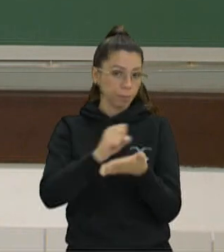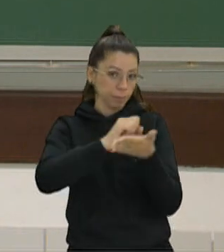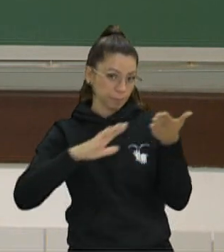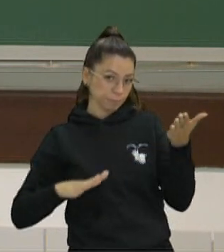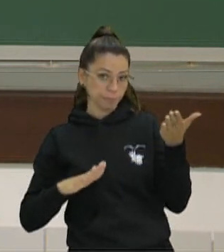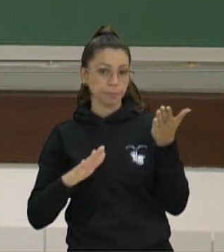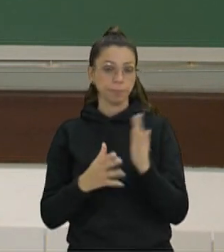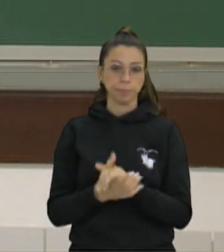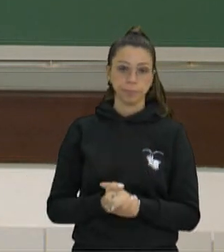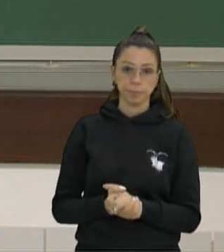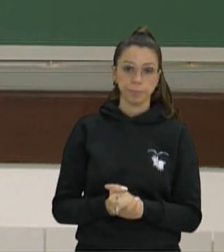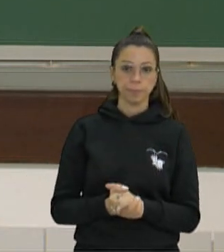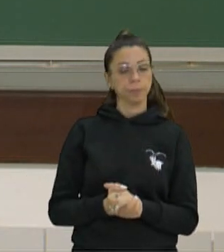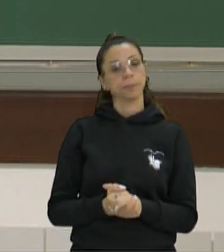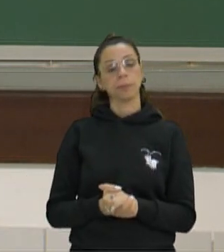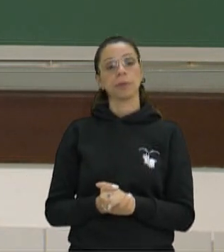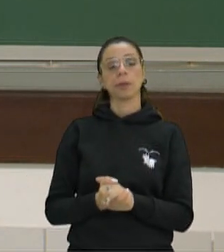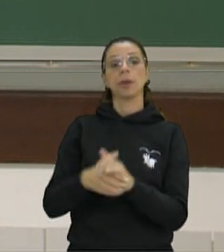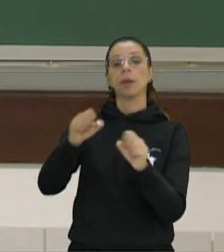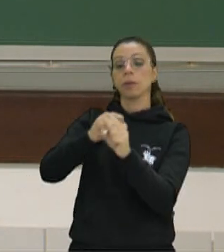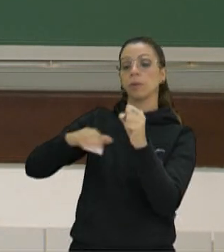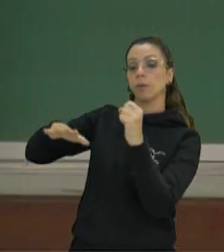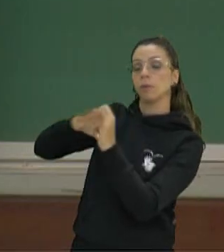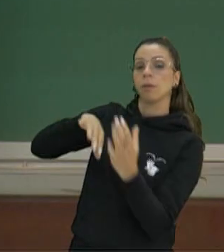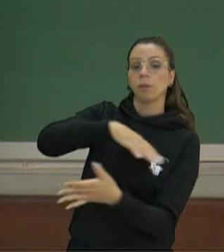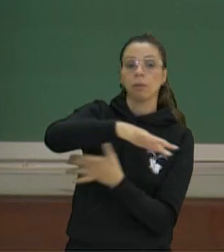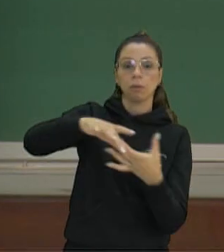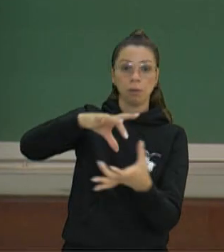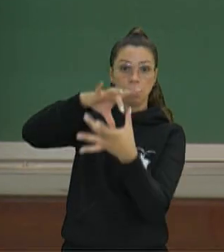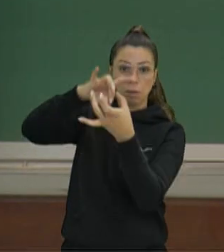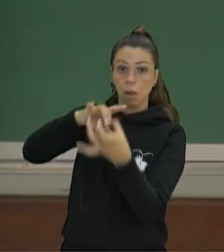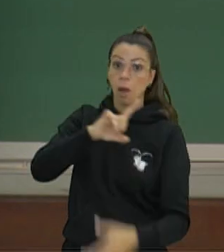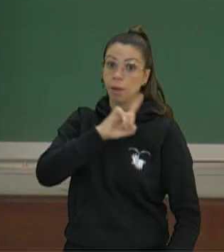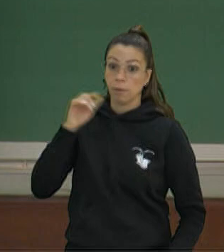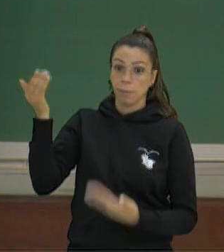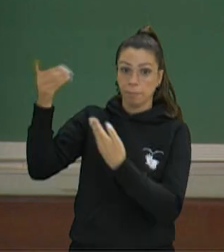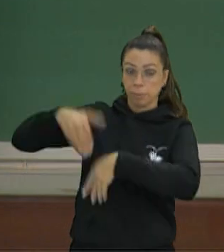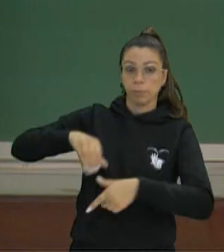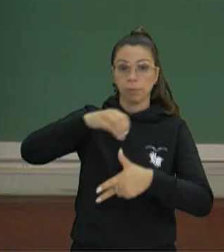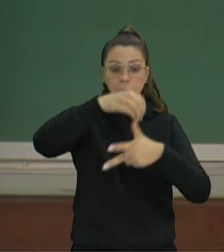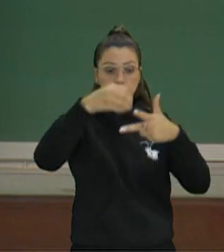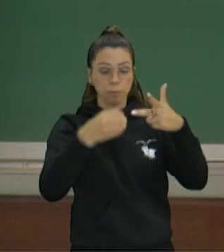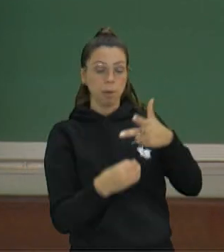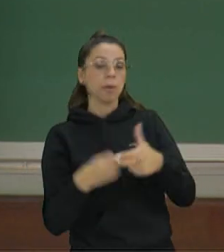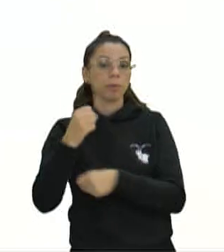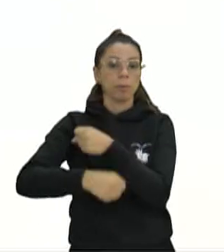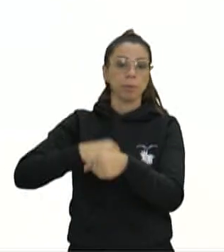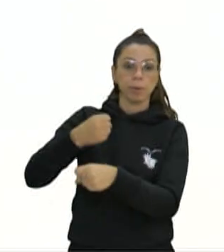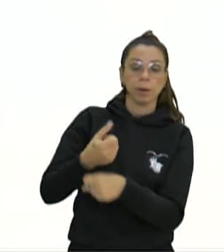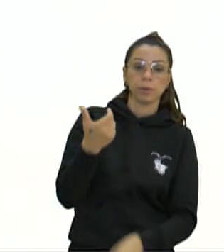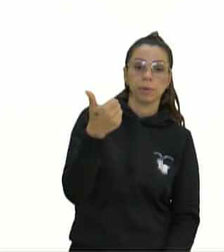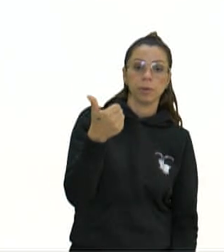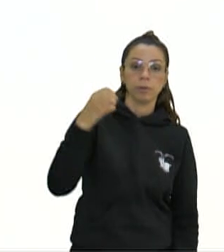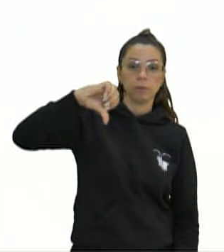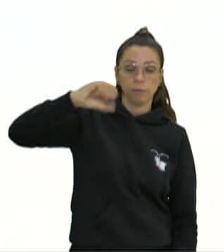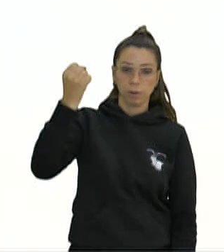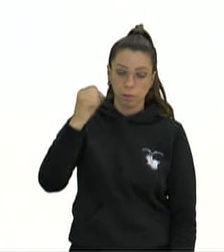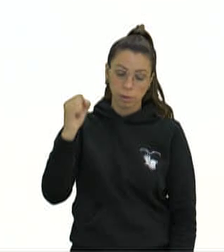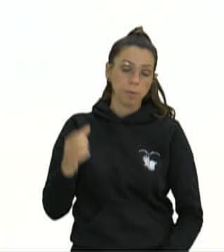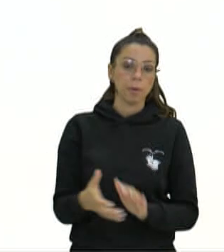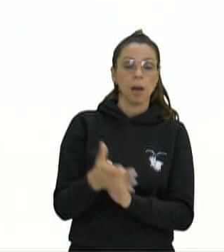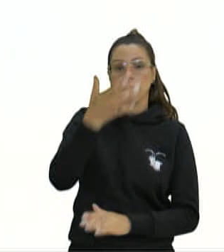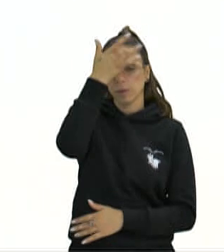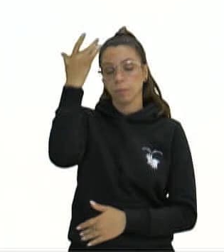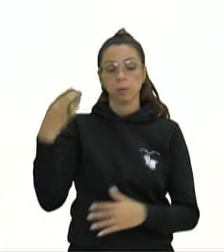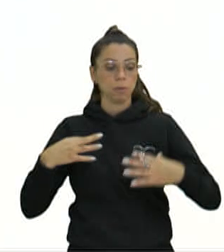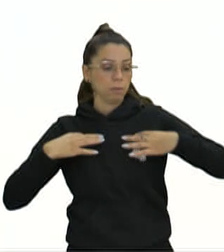atividade. A sociedade global é uma questão do Enem de 98. As pessoas se alimentam, se vestem, se comunicam,